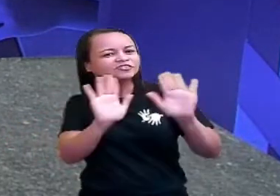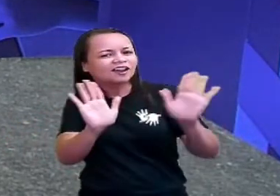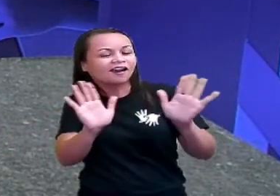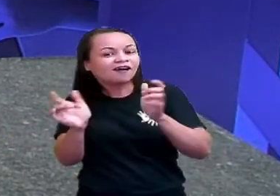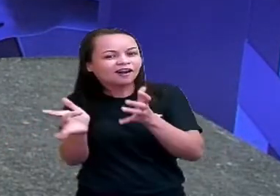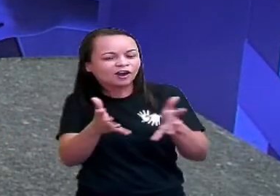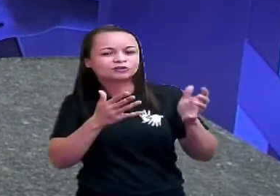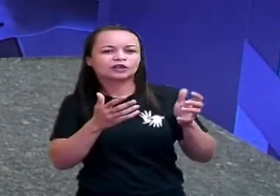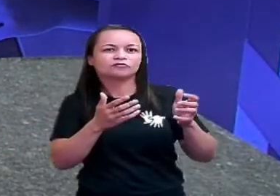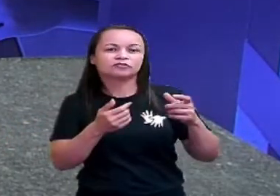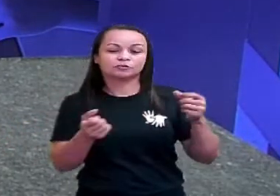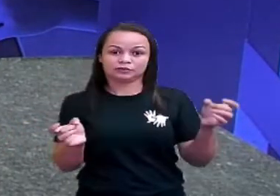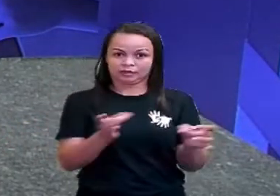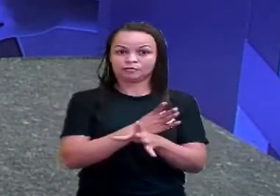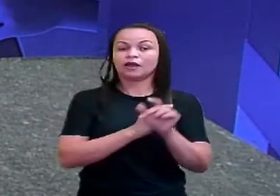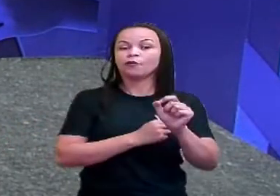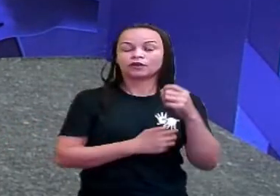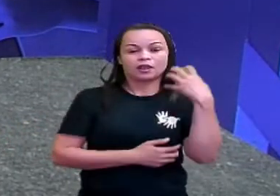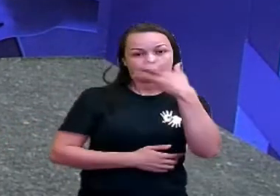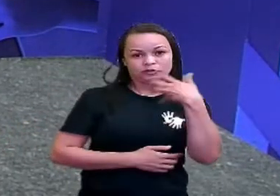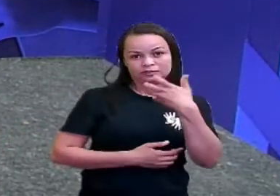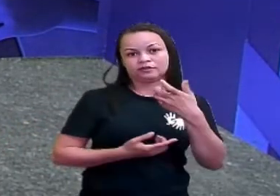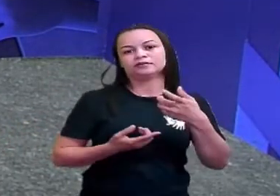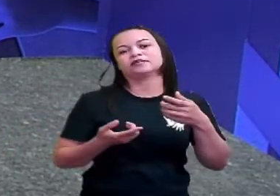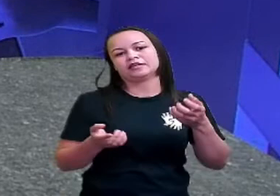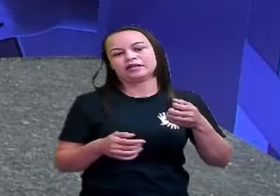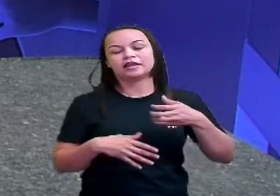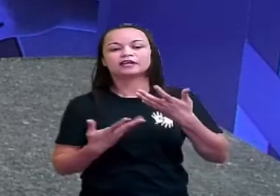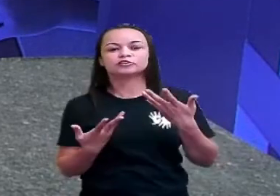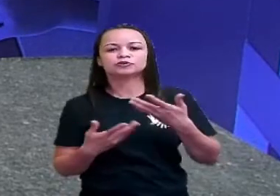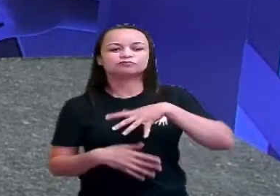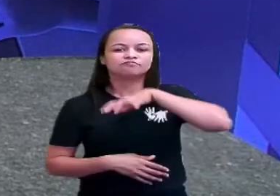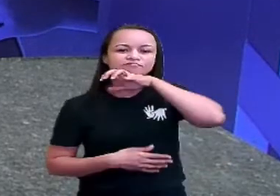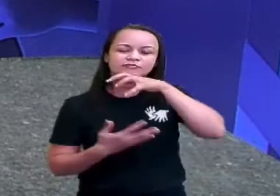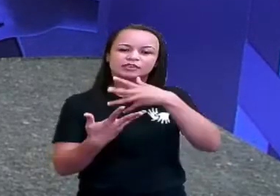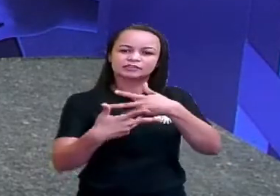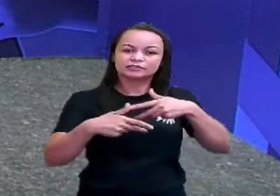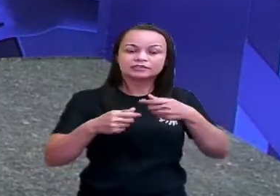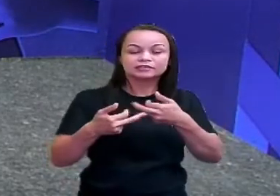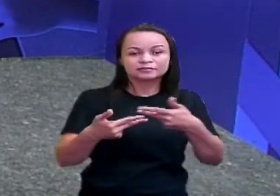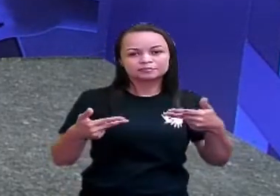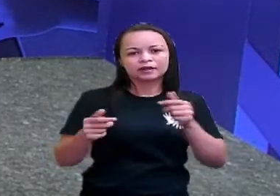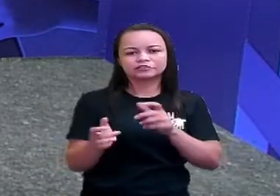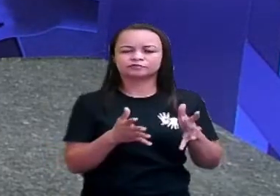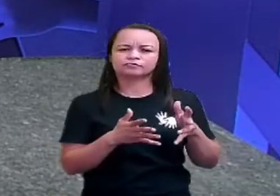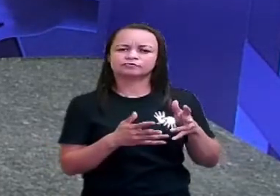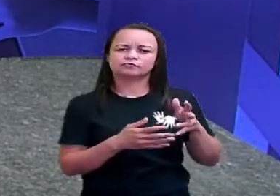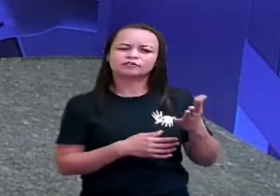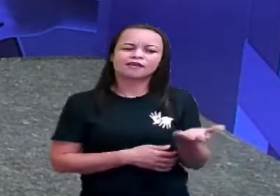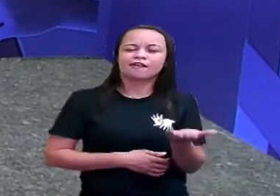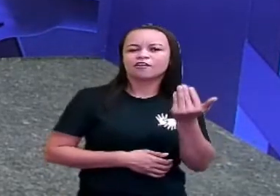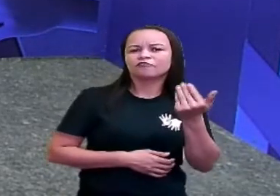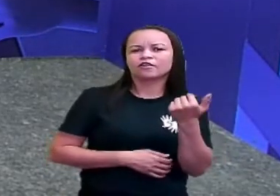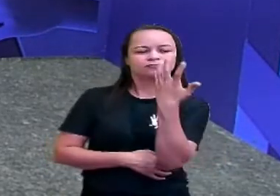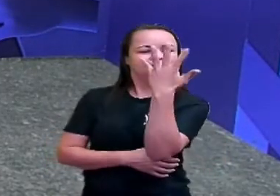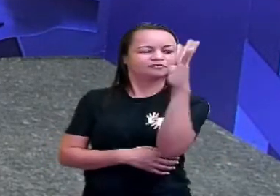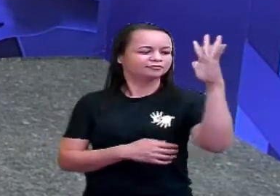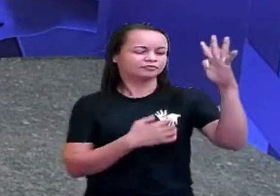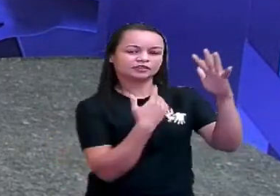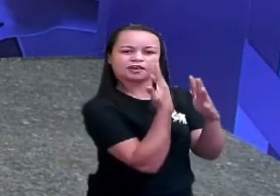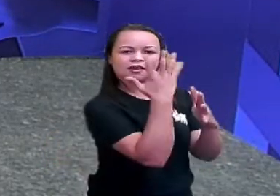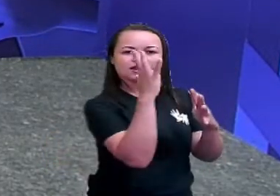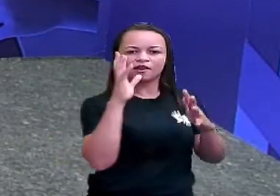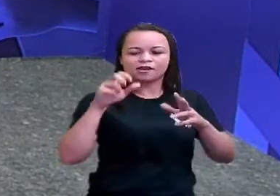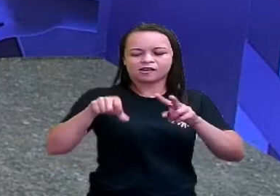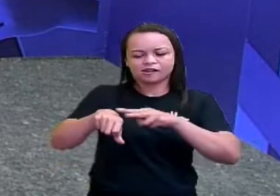Vamos terminar com a musiquinha dos animais, né? Venha ver como é verde na floresta, tantas árvores